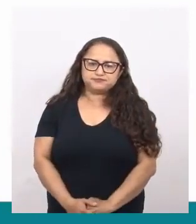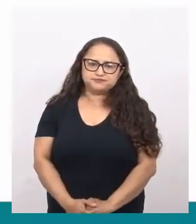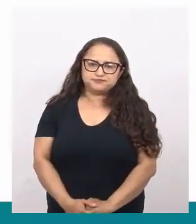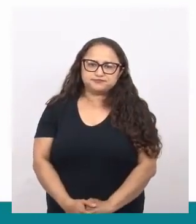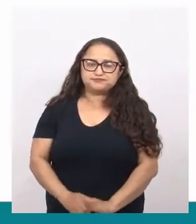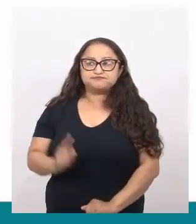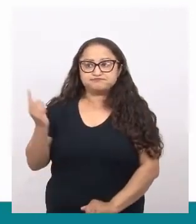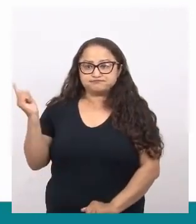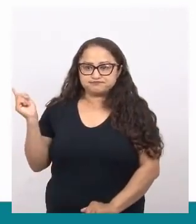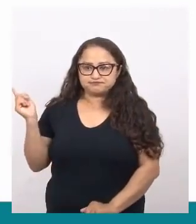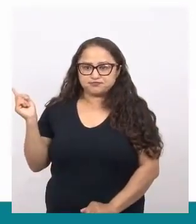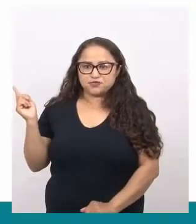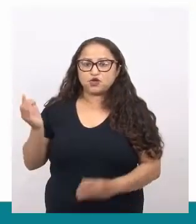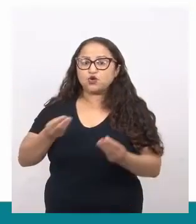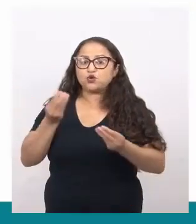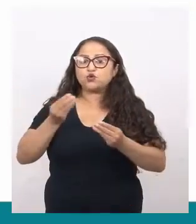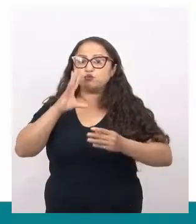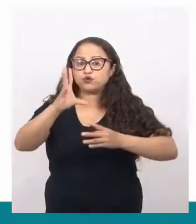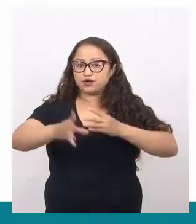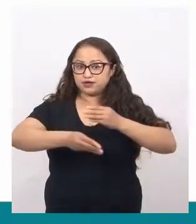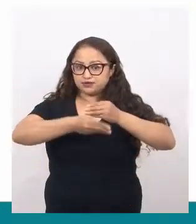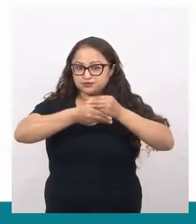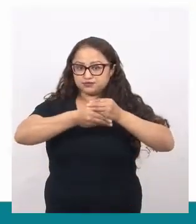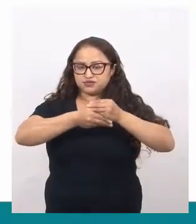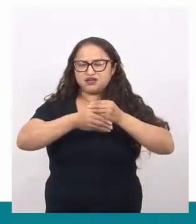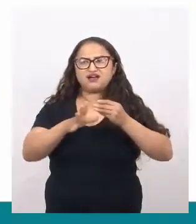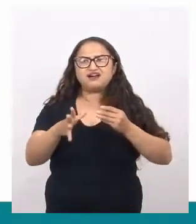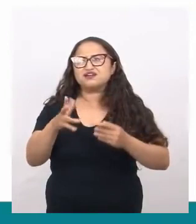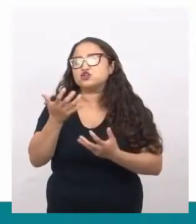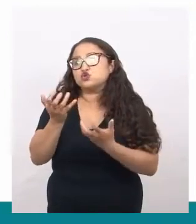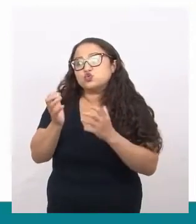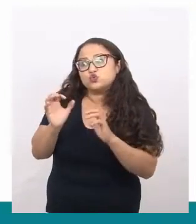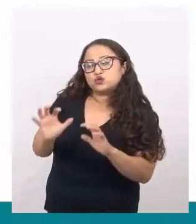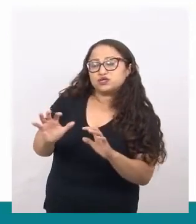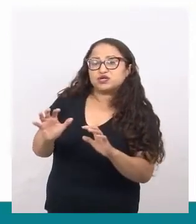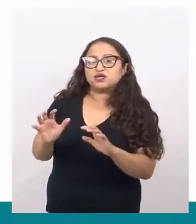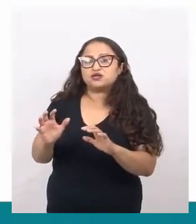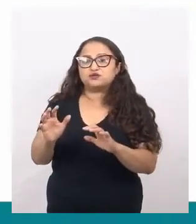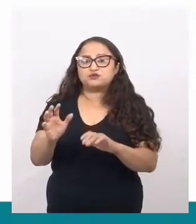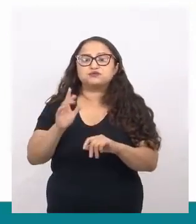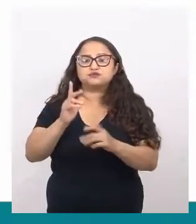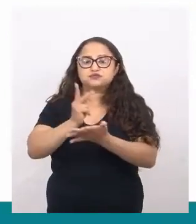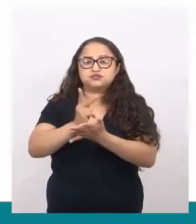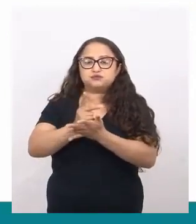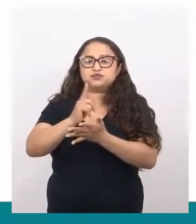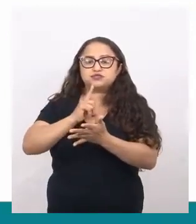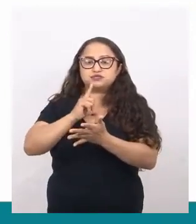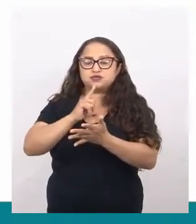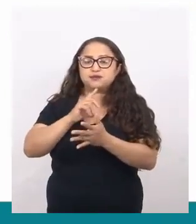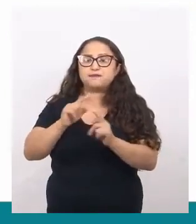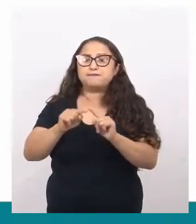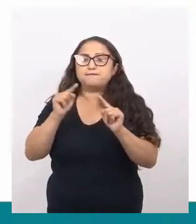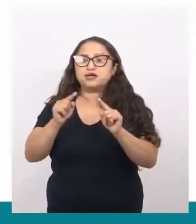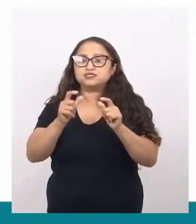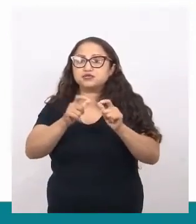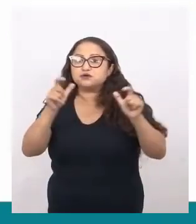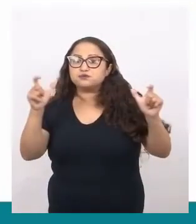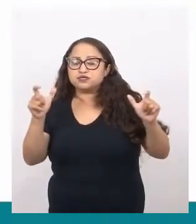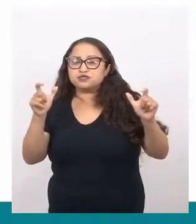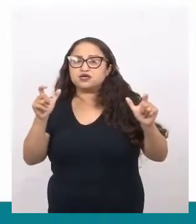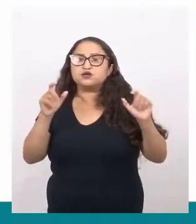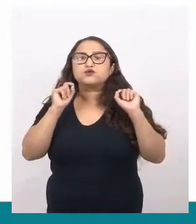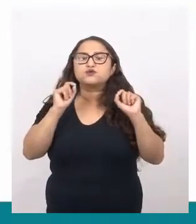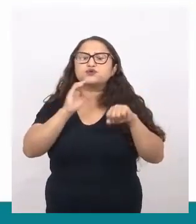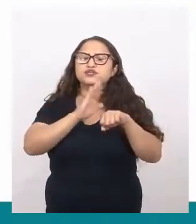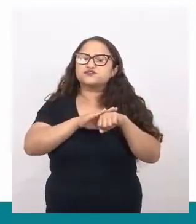Aqui é a opção dele de edição, tá? Ele se arrependeu, quer mudar a prioridade, quer aumentar a quantidade de manifestações de interesse, tudo que ele